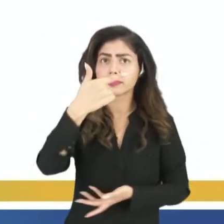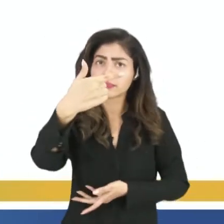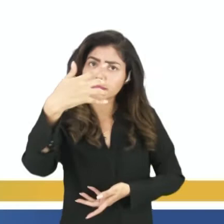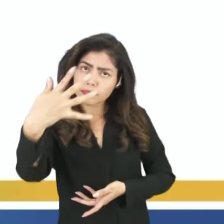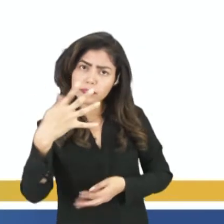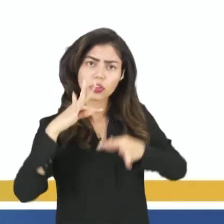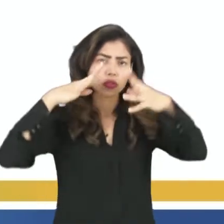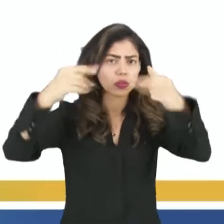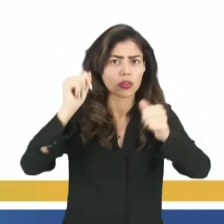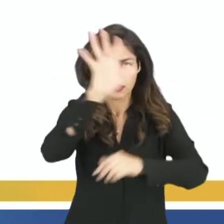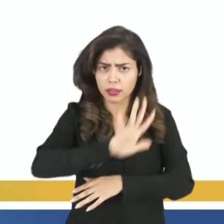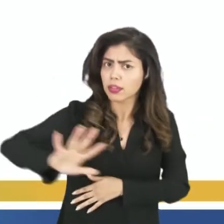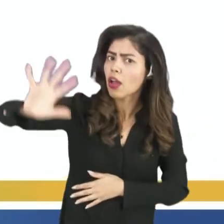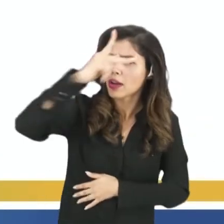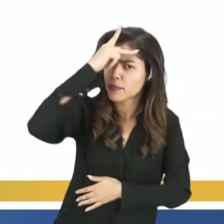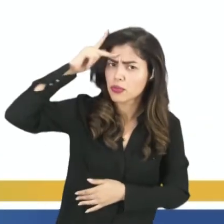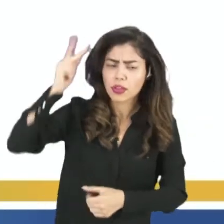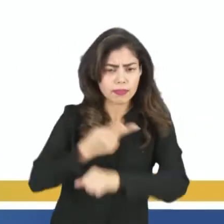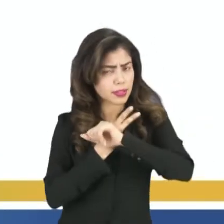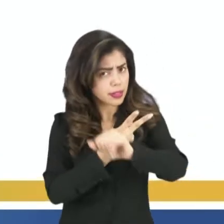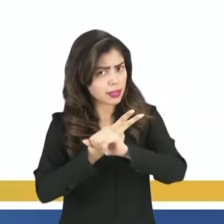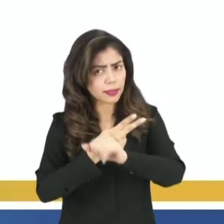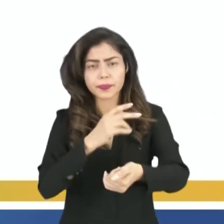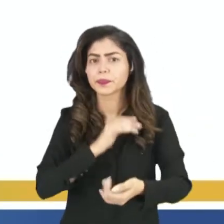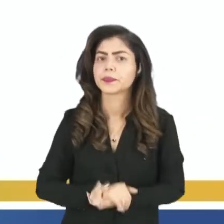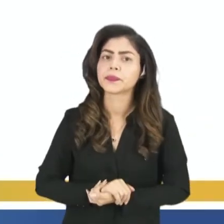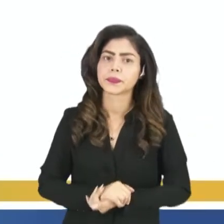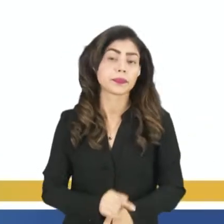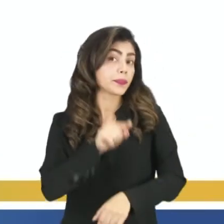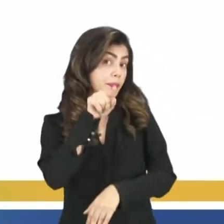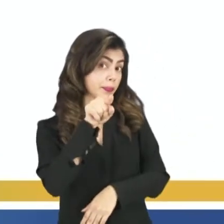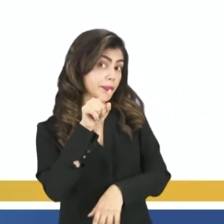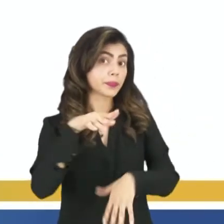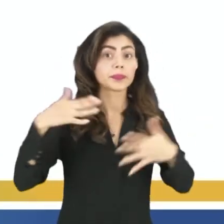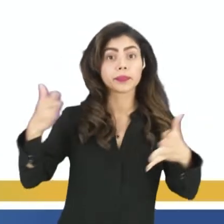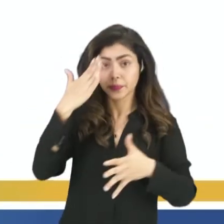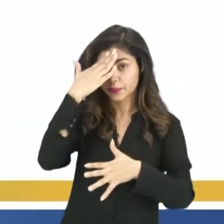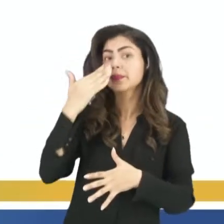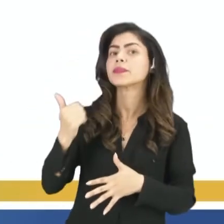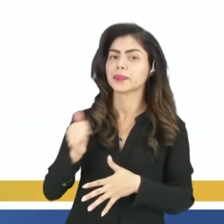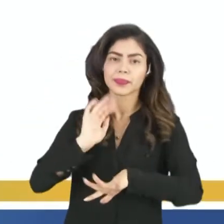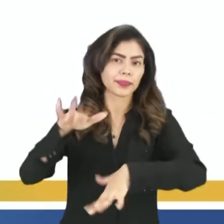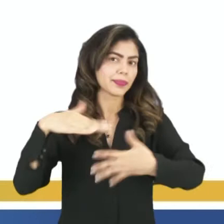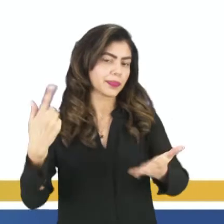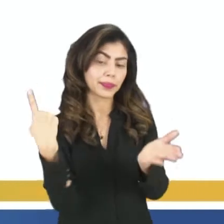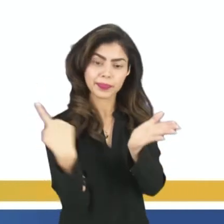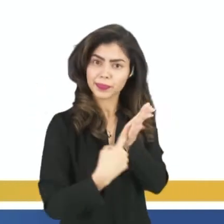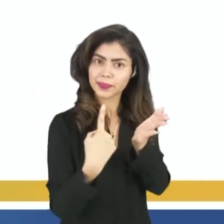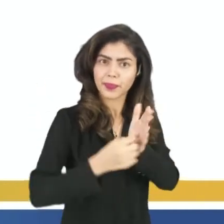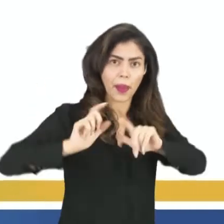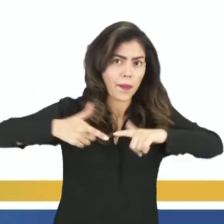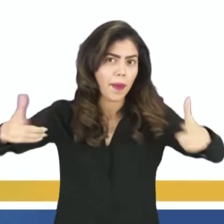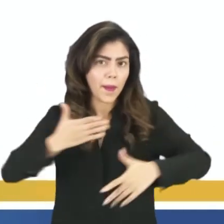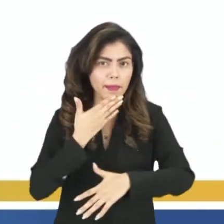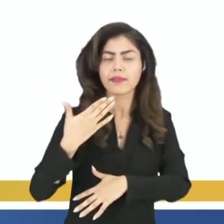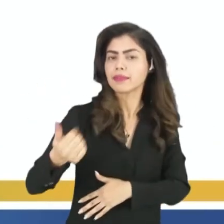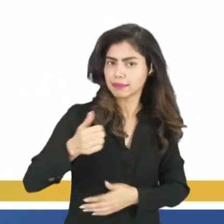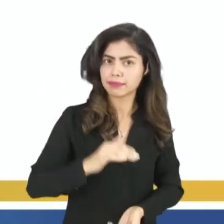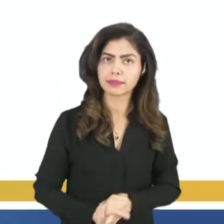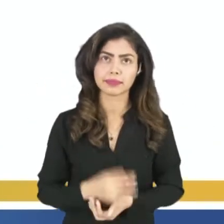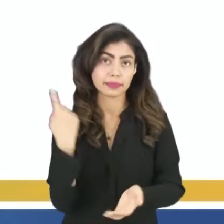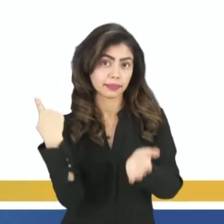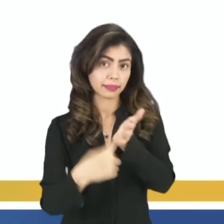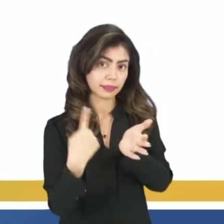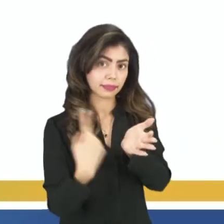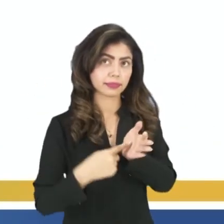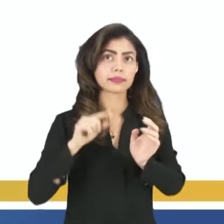24 representa o total de pessoas pesquisadas. Aqui, já dá para sabermos qual foi a marca que teve a maior preferência. A marca